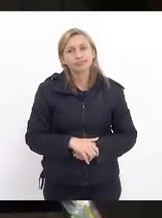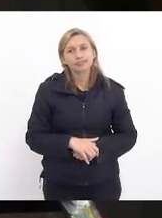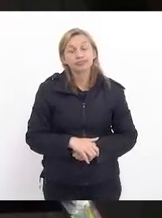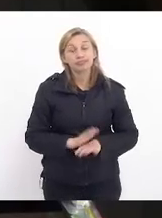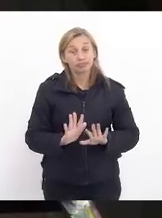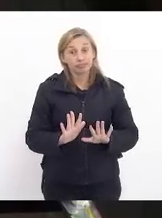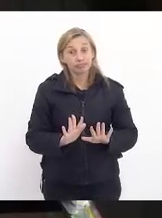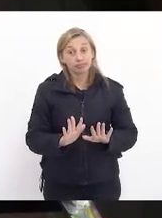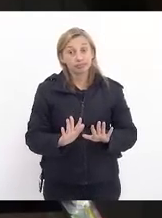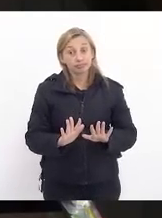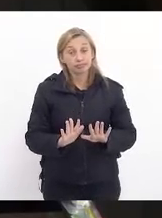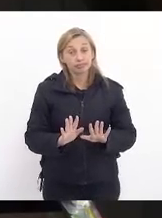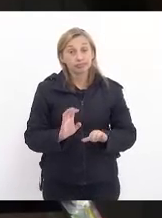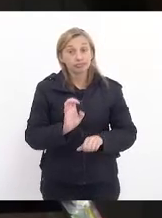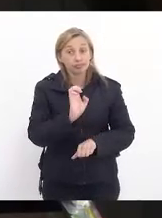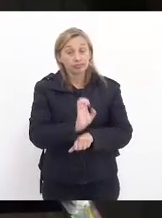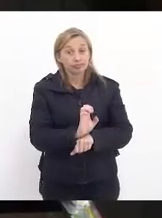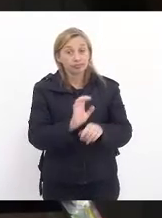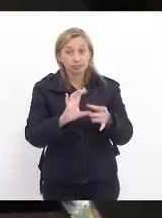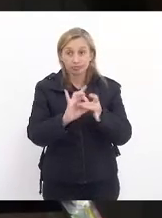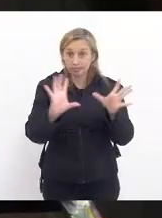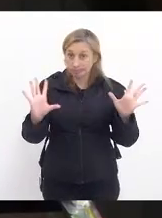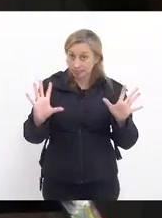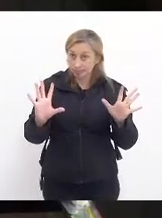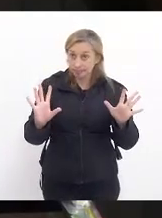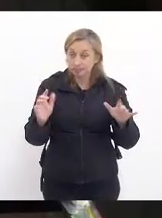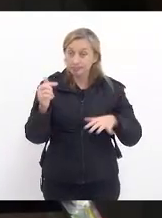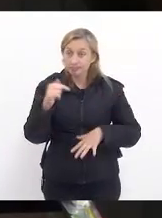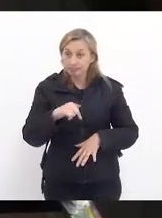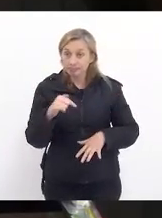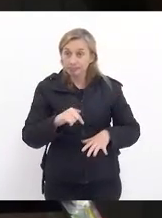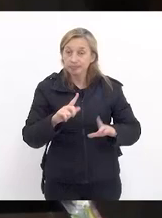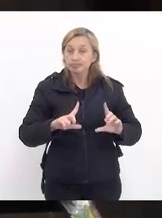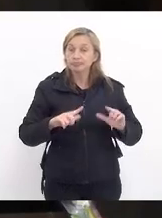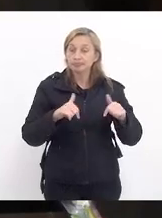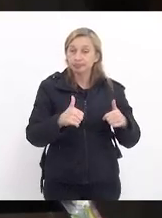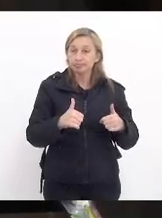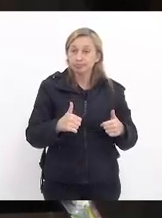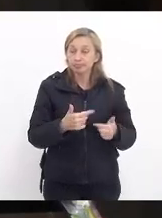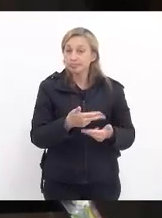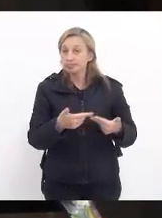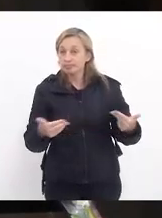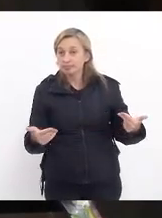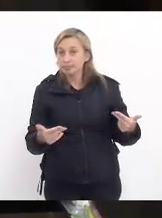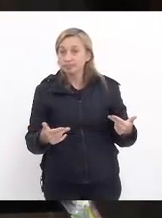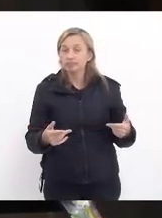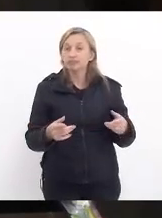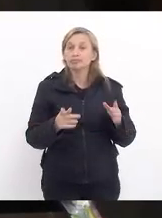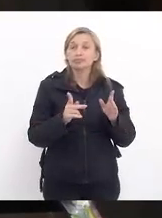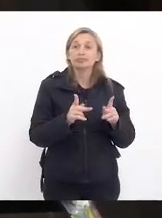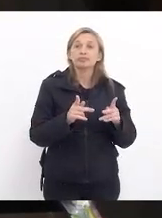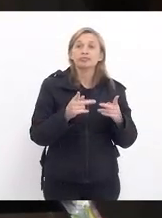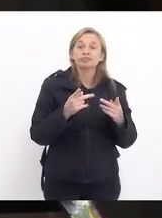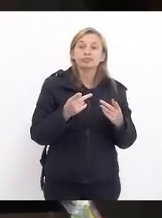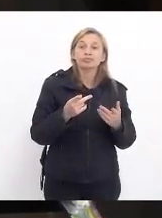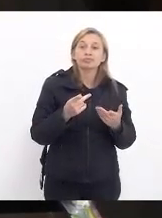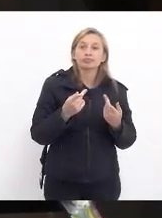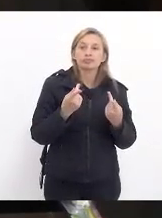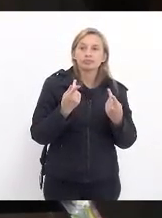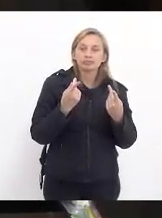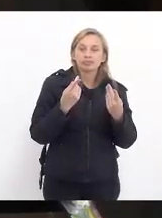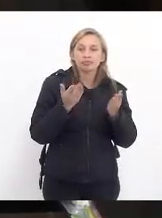mantendo o estado laico aqui esse Manifesto em os protestantes